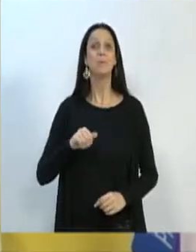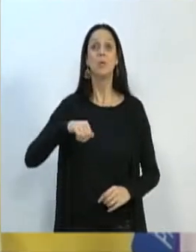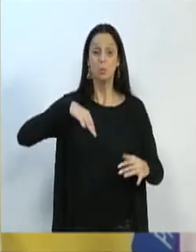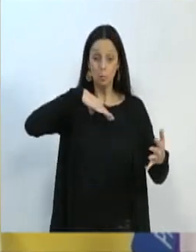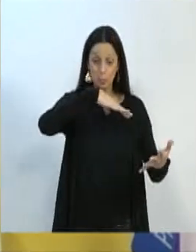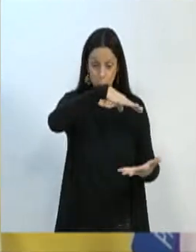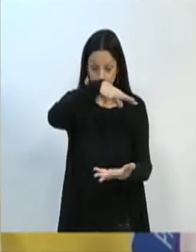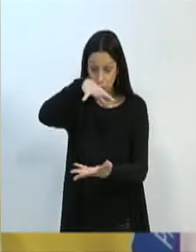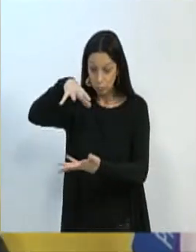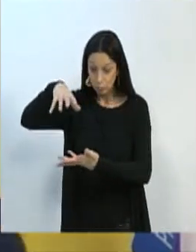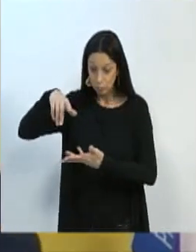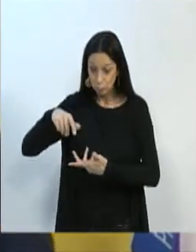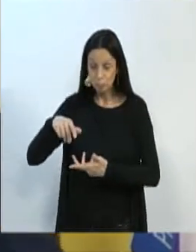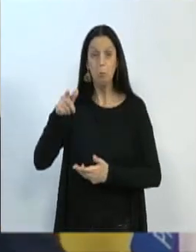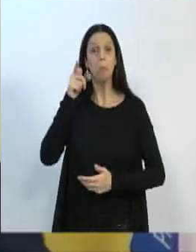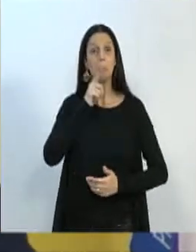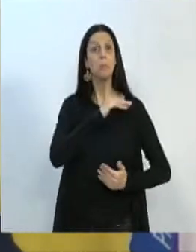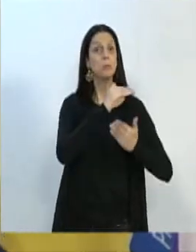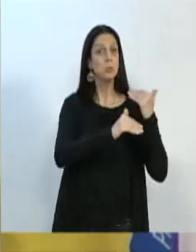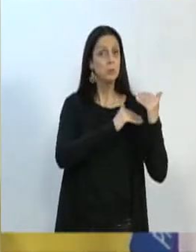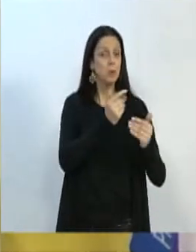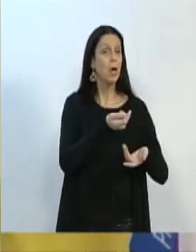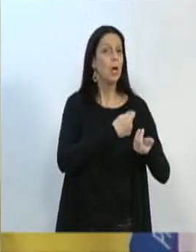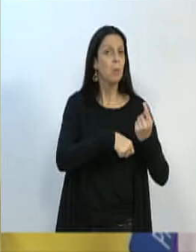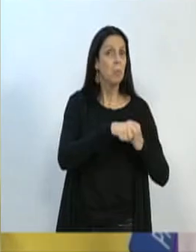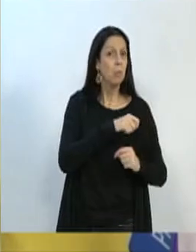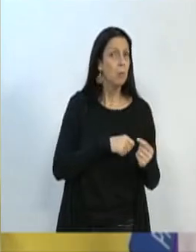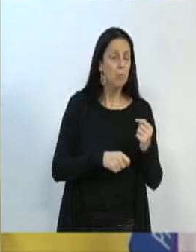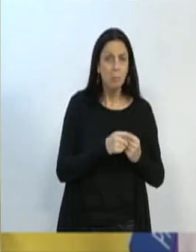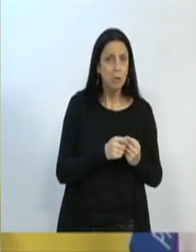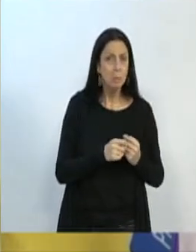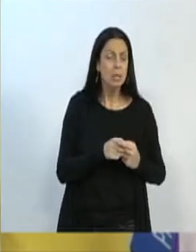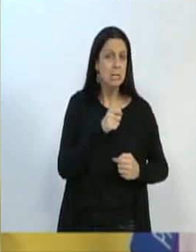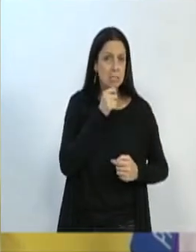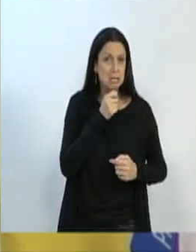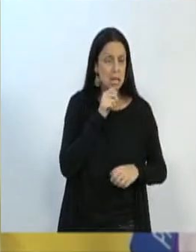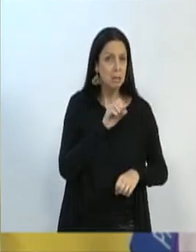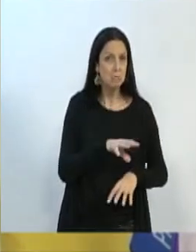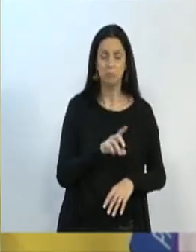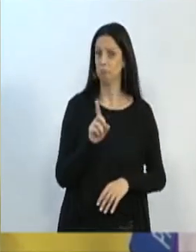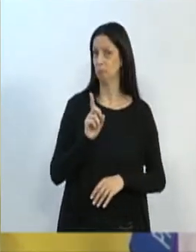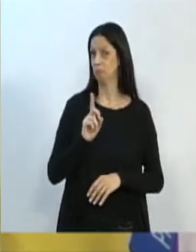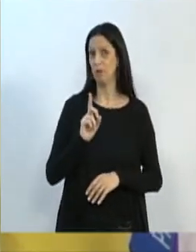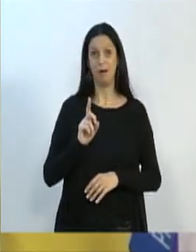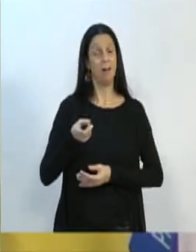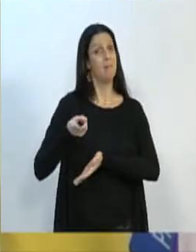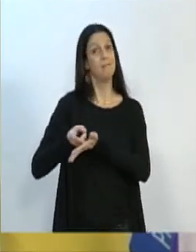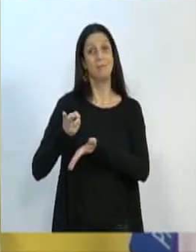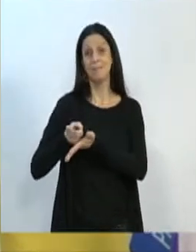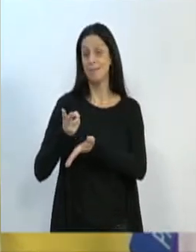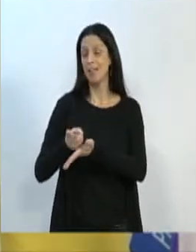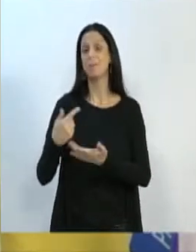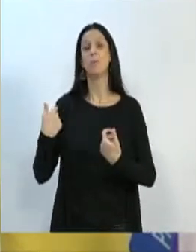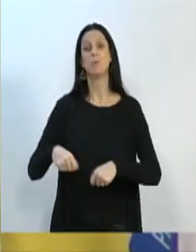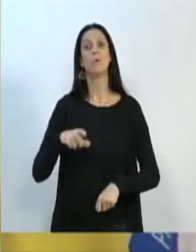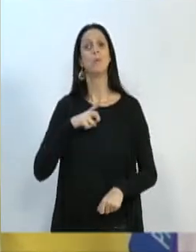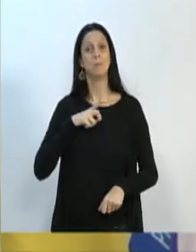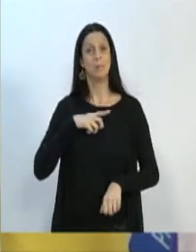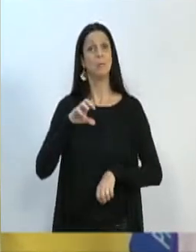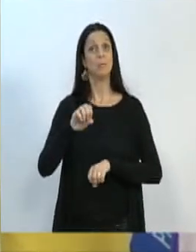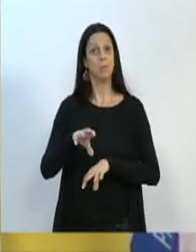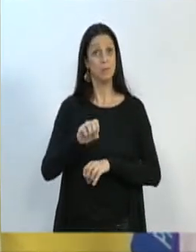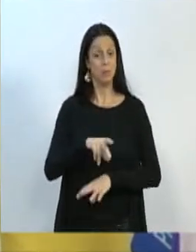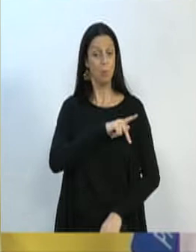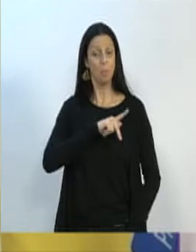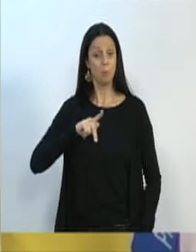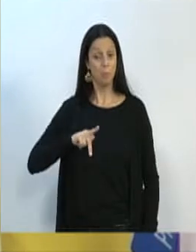mundo conseguiu se desenvolver economicamente socialmente sem tivesse educação pública de qualidade e aliás Vereador